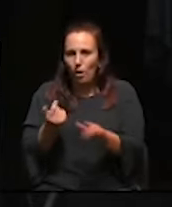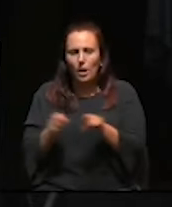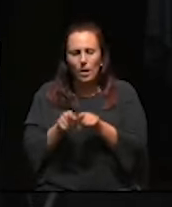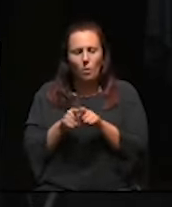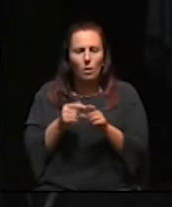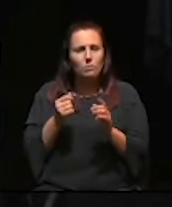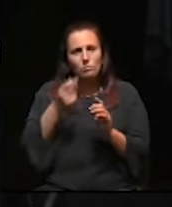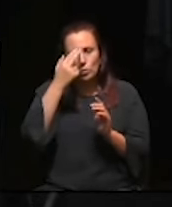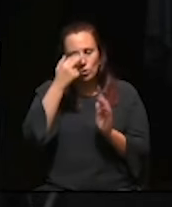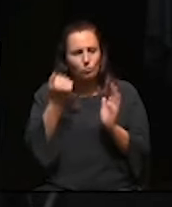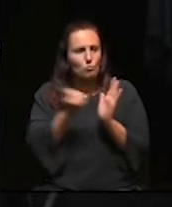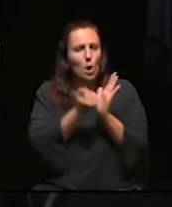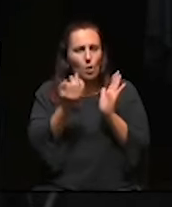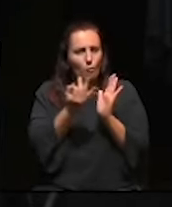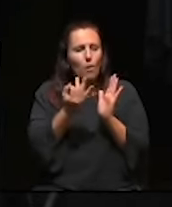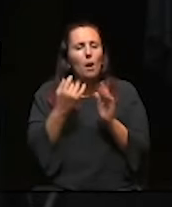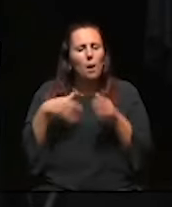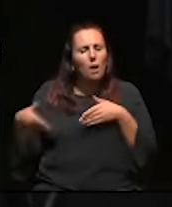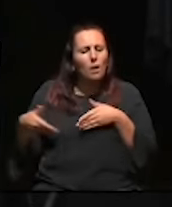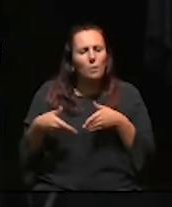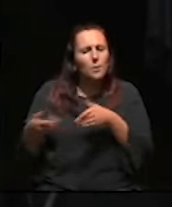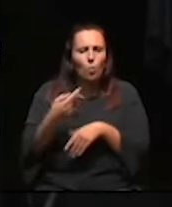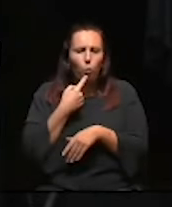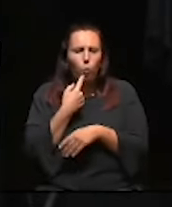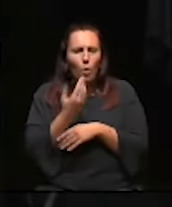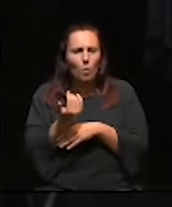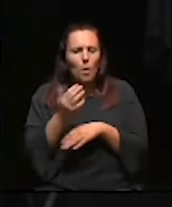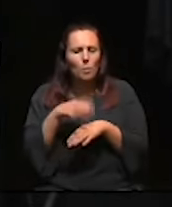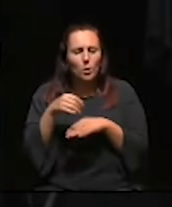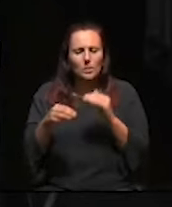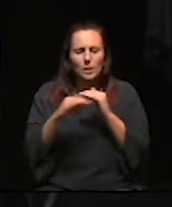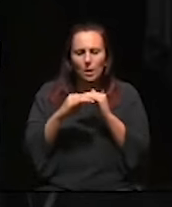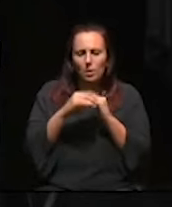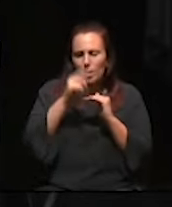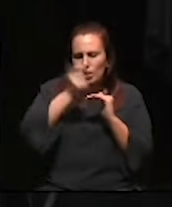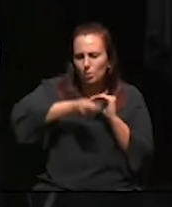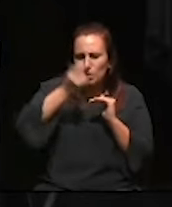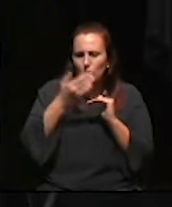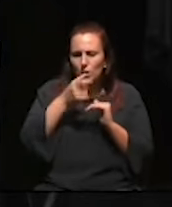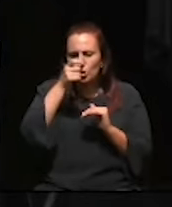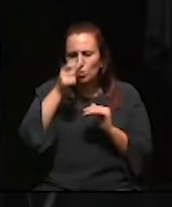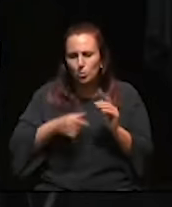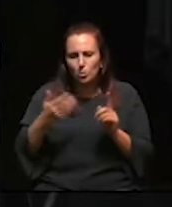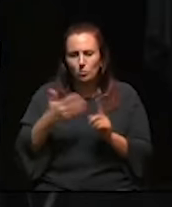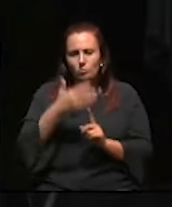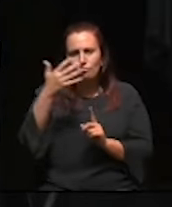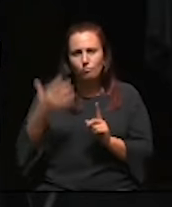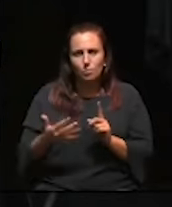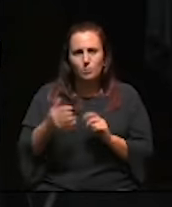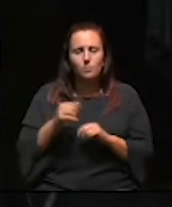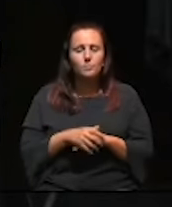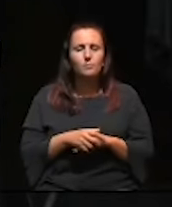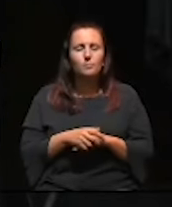marco significativo, ainda há um longo caminho a percorrer em termos de igualdade e respeito pelos direitos das pessoas